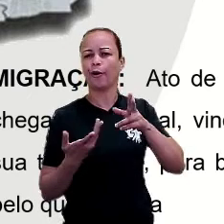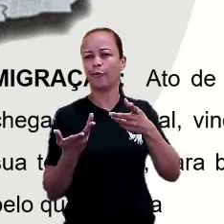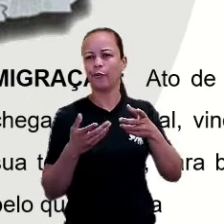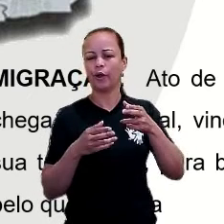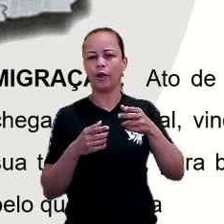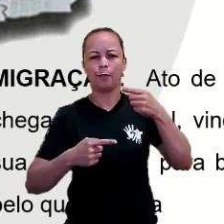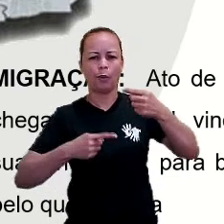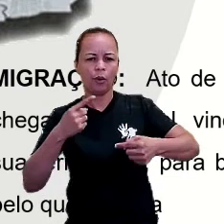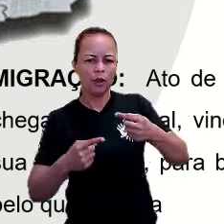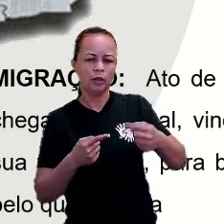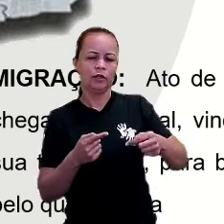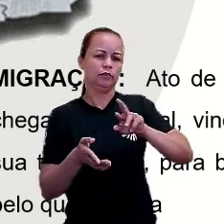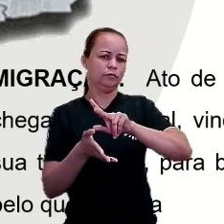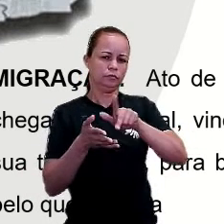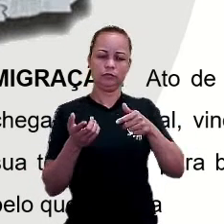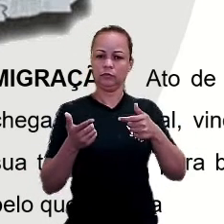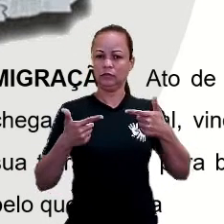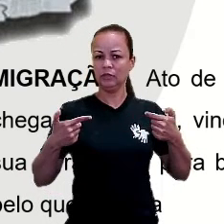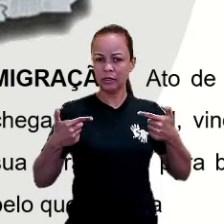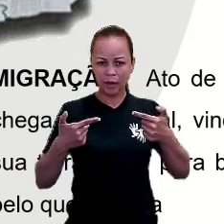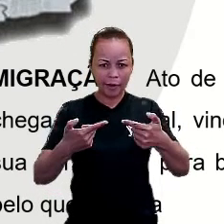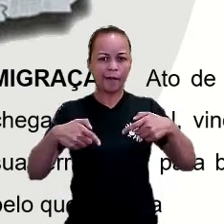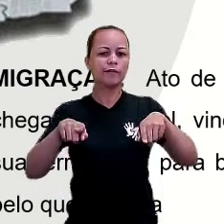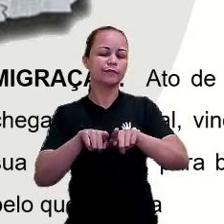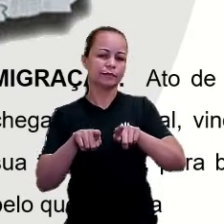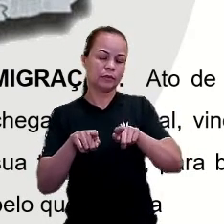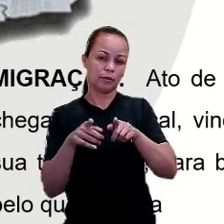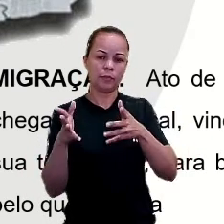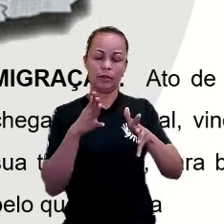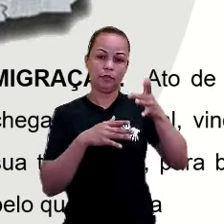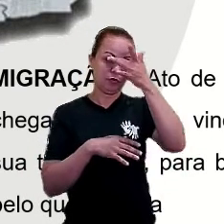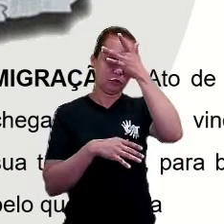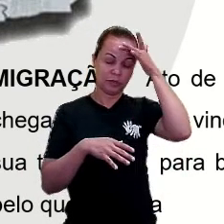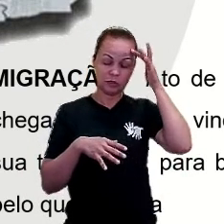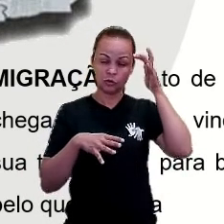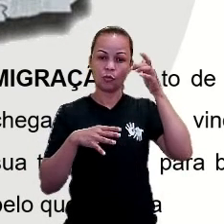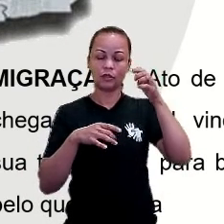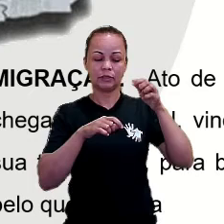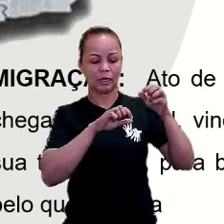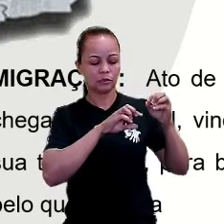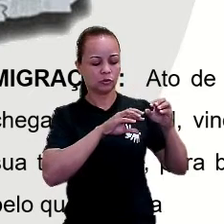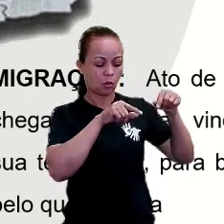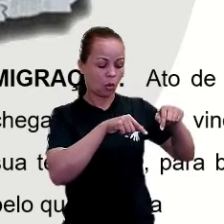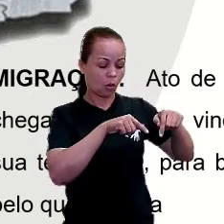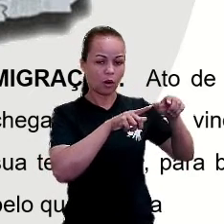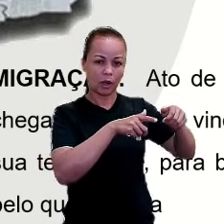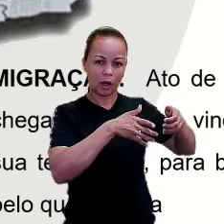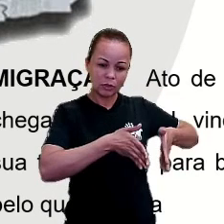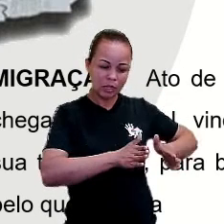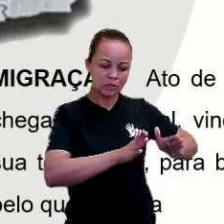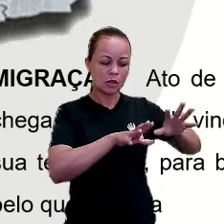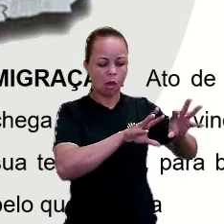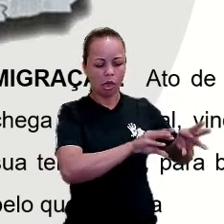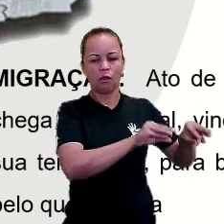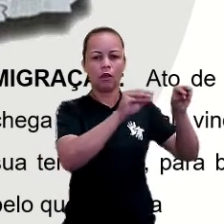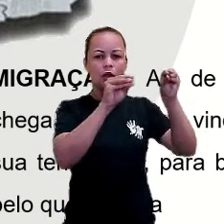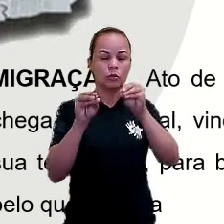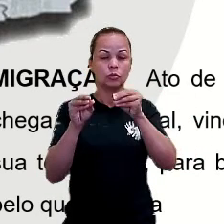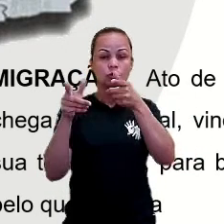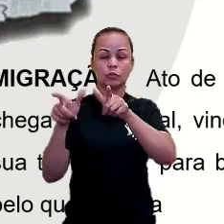Os emigrantes saíram de tal país, então eles estão indo em busca de outro local. Eles ainda não sabem para onde está indo, eles só querem